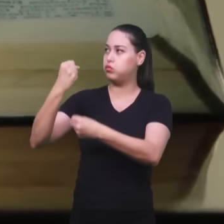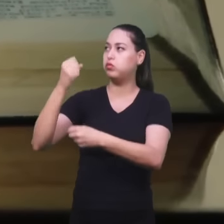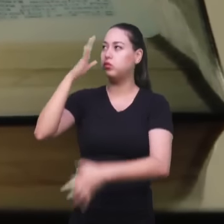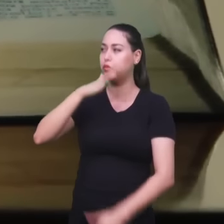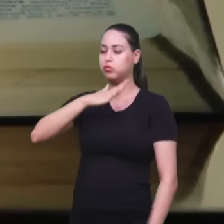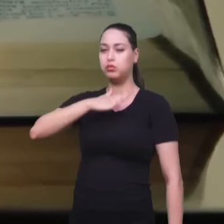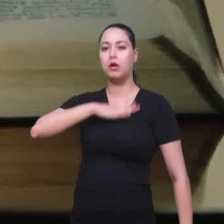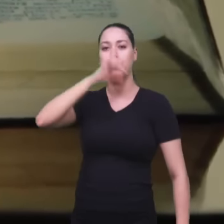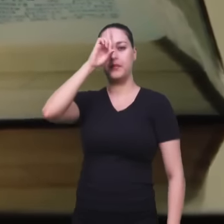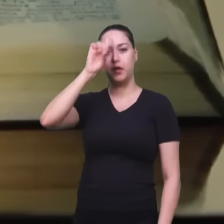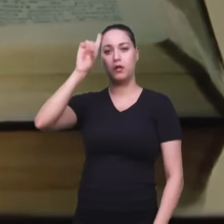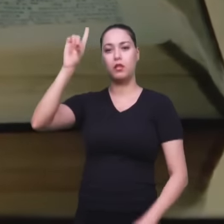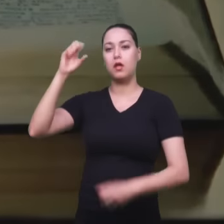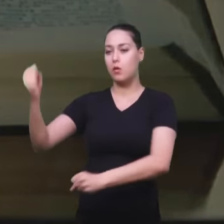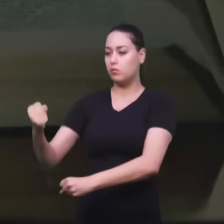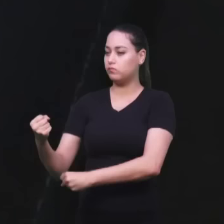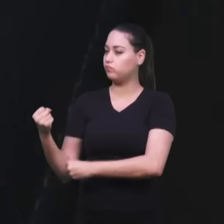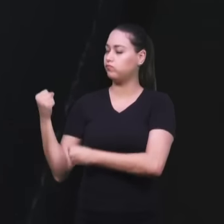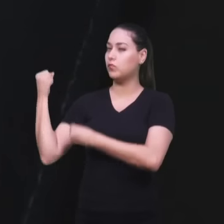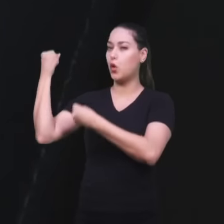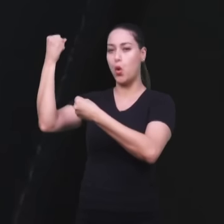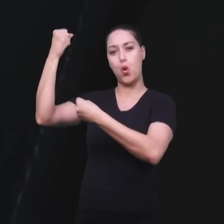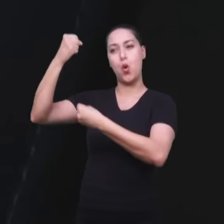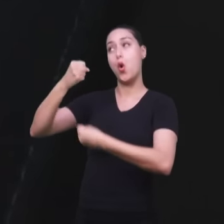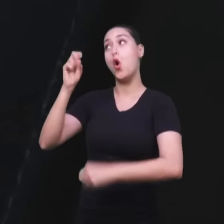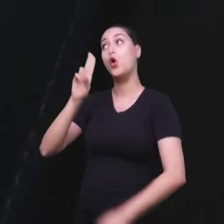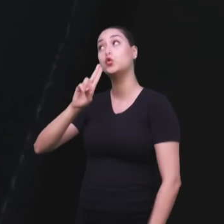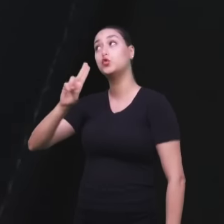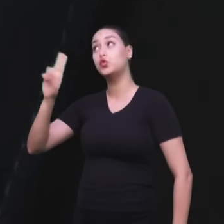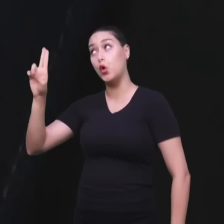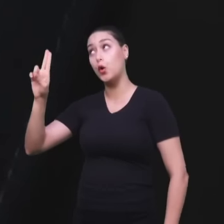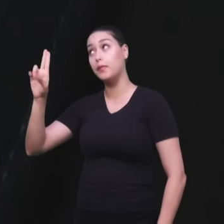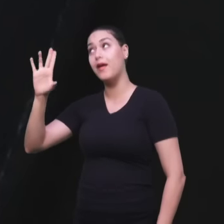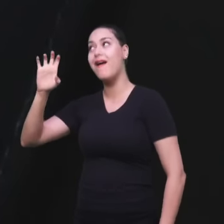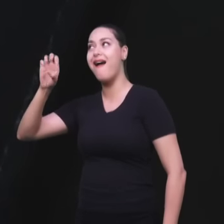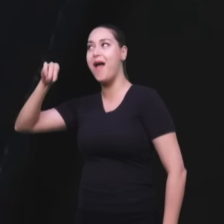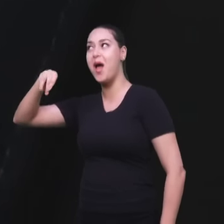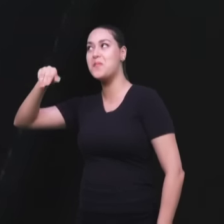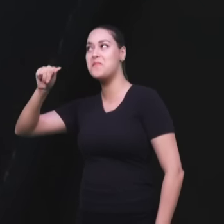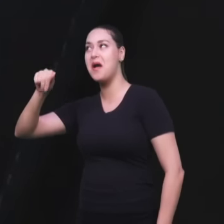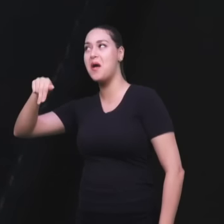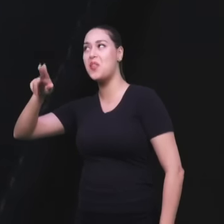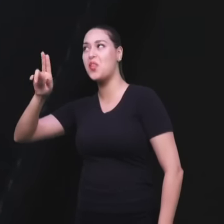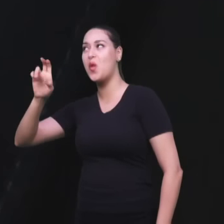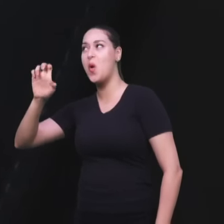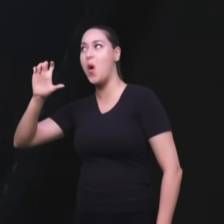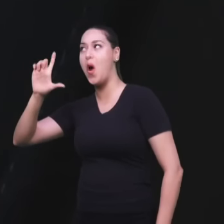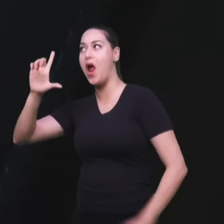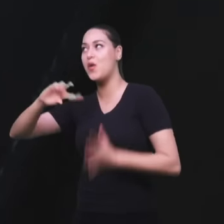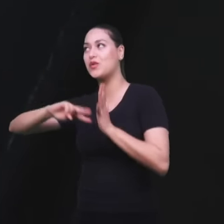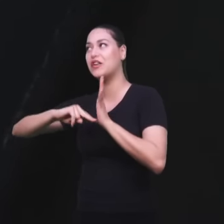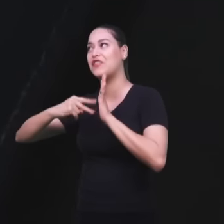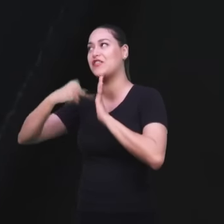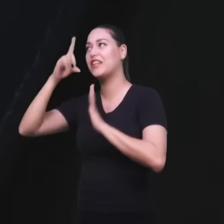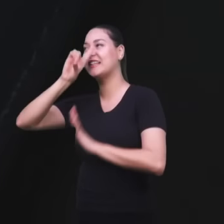muito Paz Seu nome Emmanuel Seu nome Emmanuel